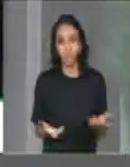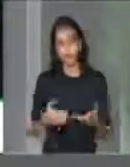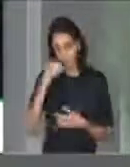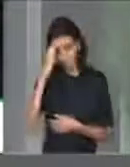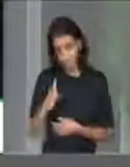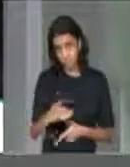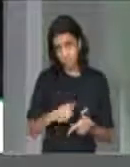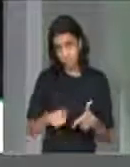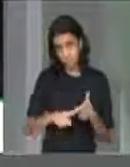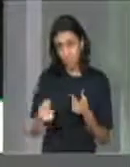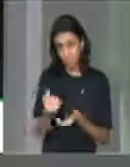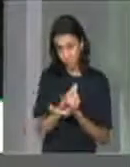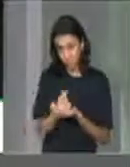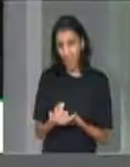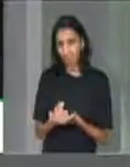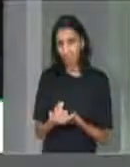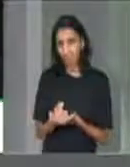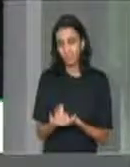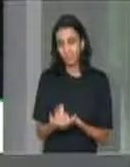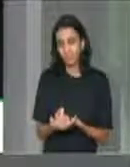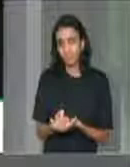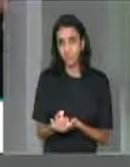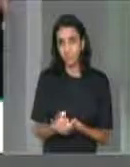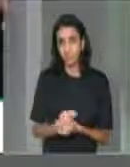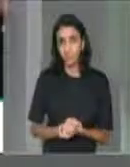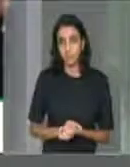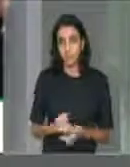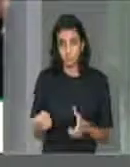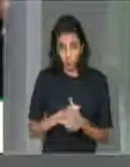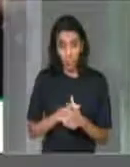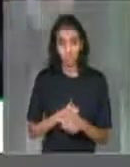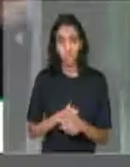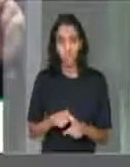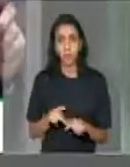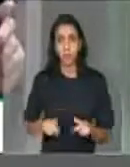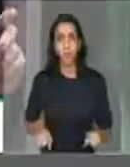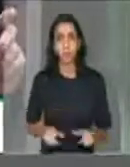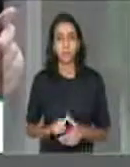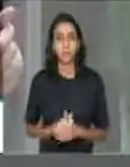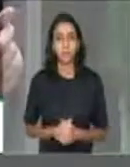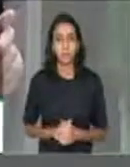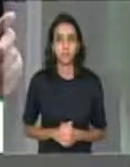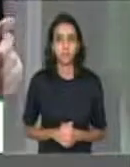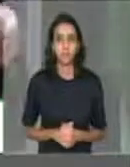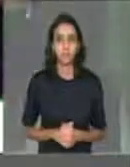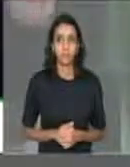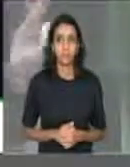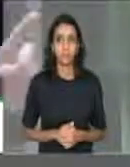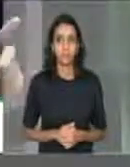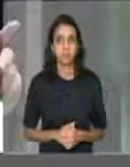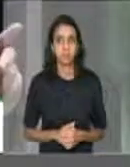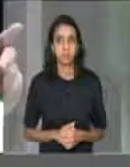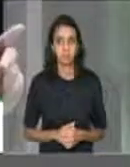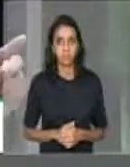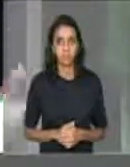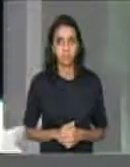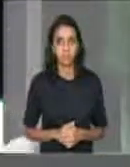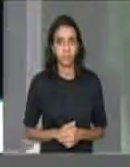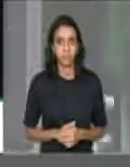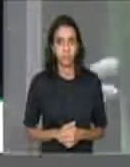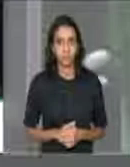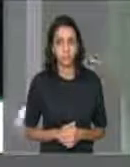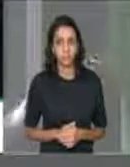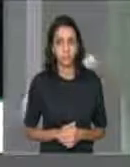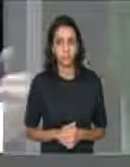passa, ela também tem sido usada funcionalmente para o discurso que